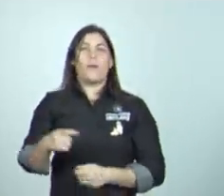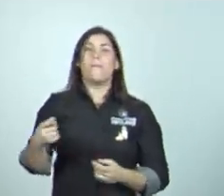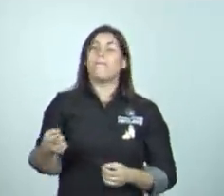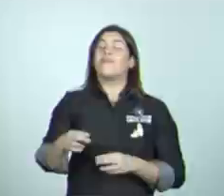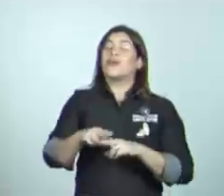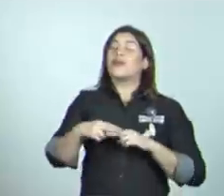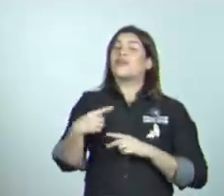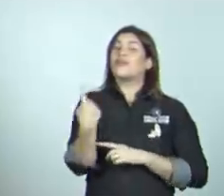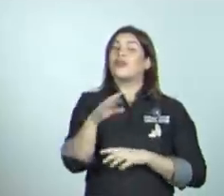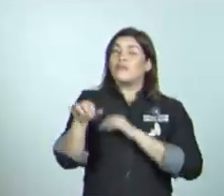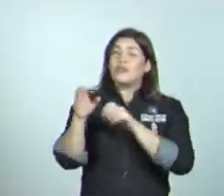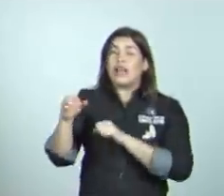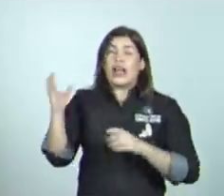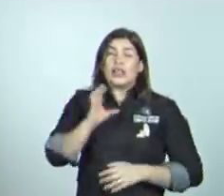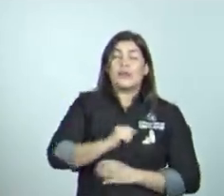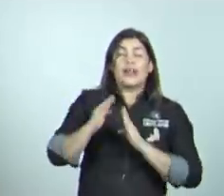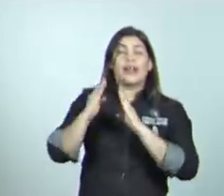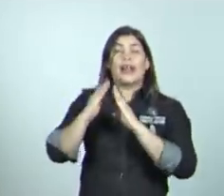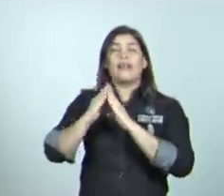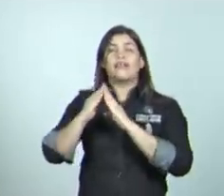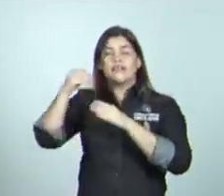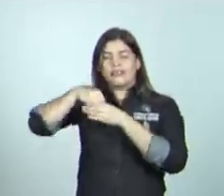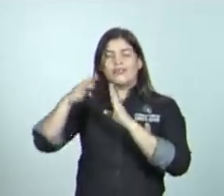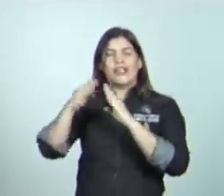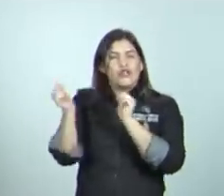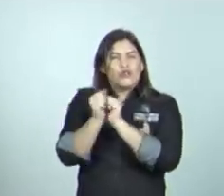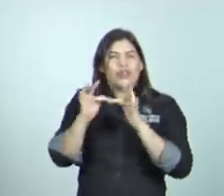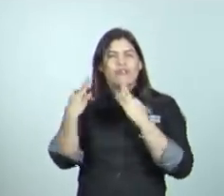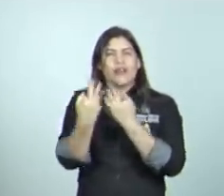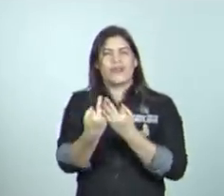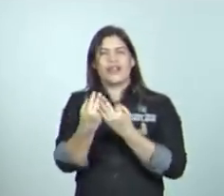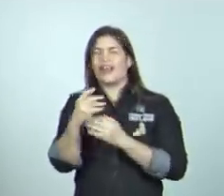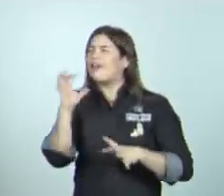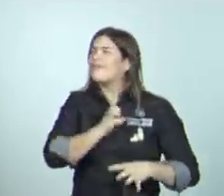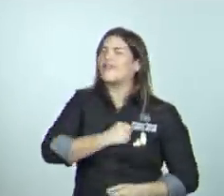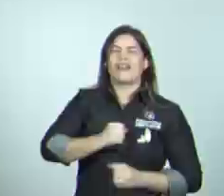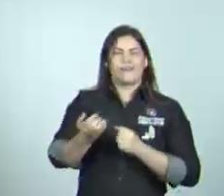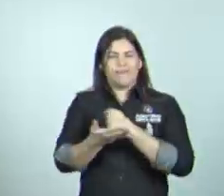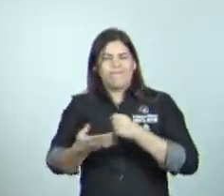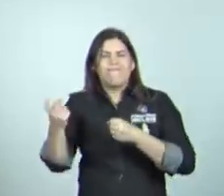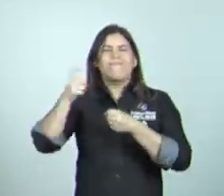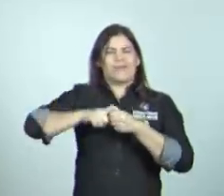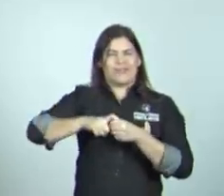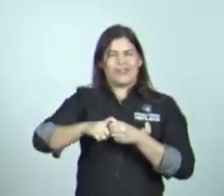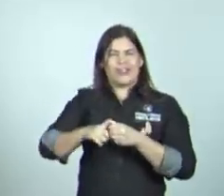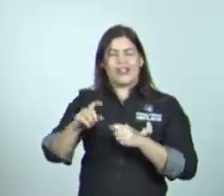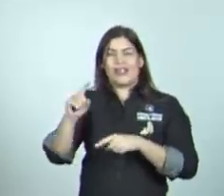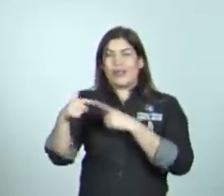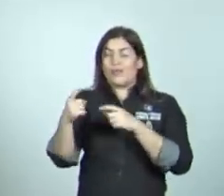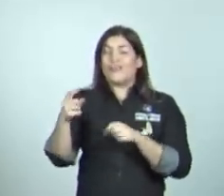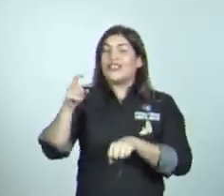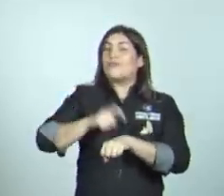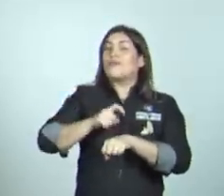voltar a essência adorar em casa com a família daqui a pouco a família inteira vem para cá para o momento da família global da